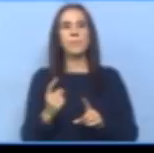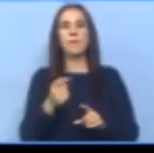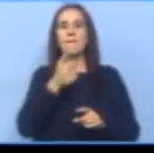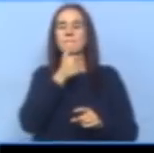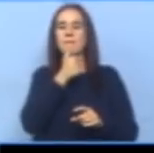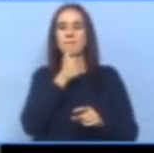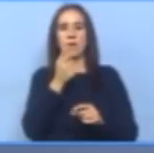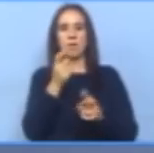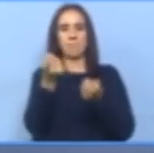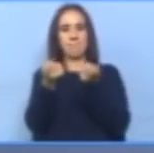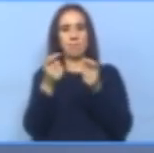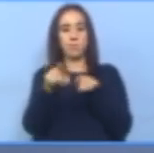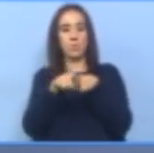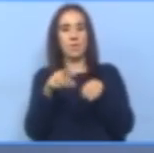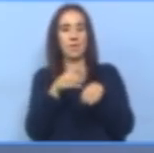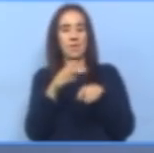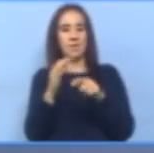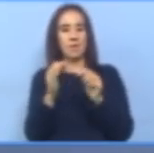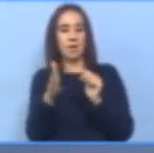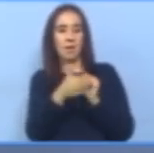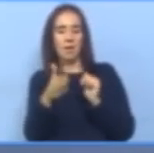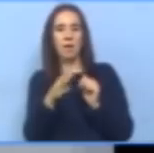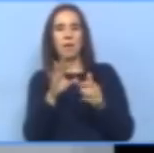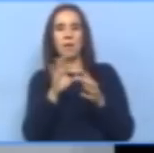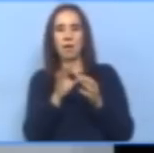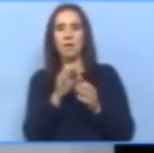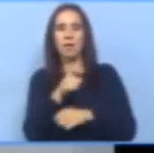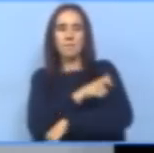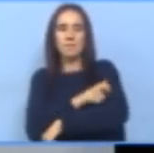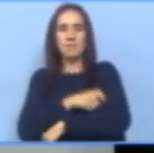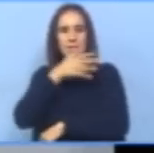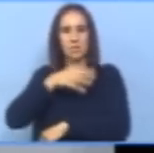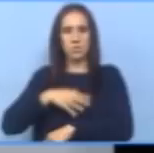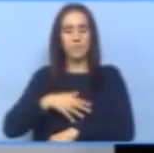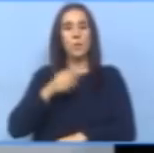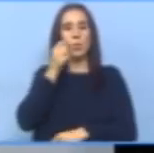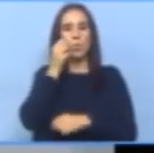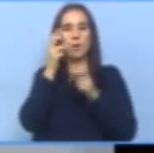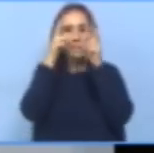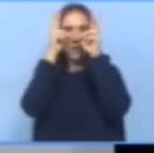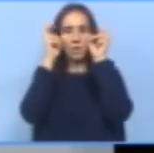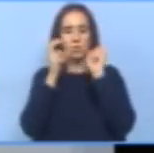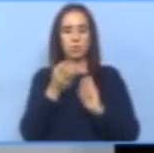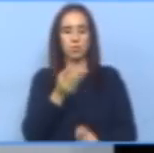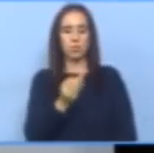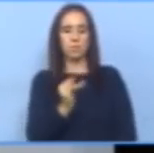autoridade política do tempo. Pilatos, que pergunta ao povo,